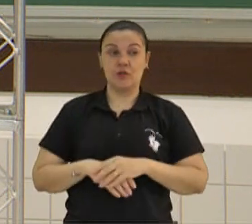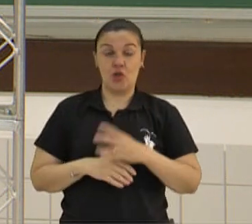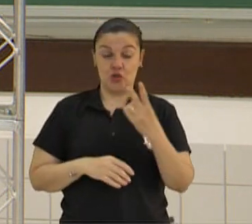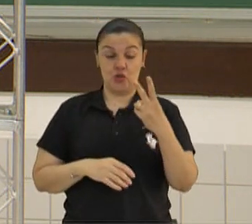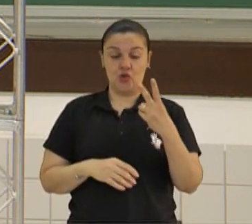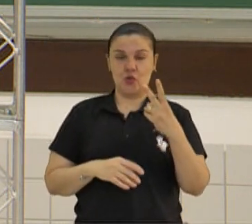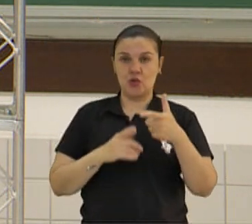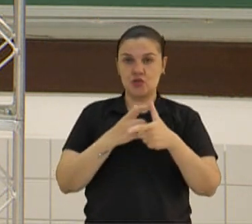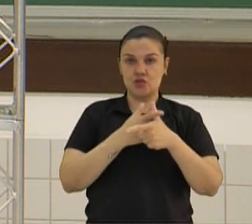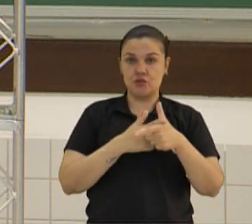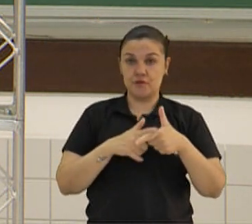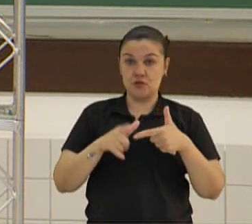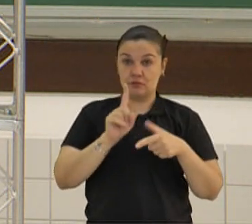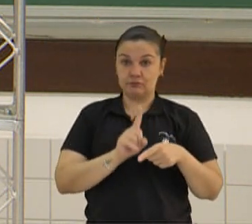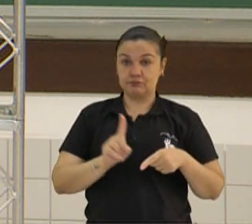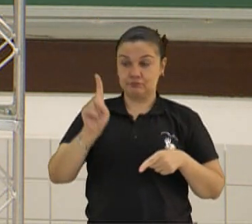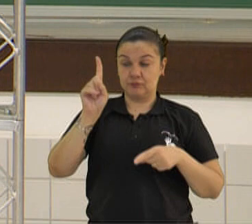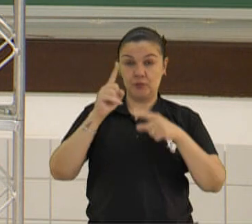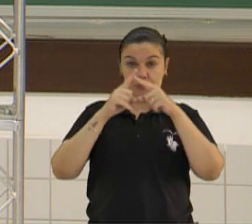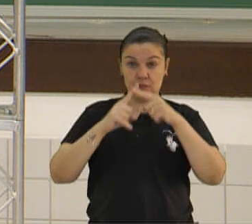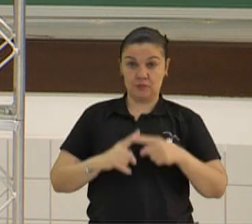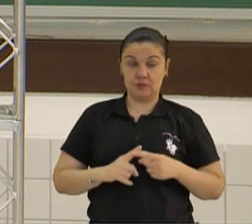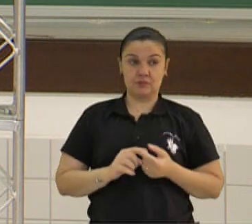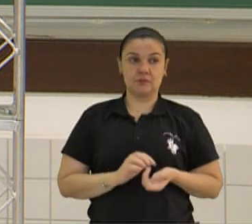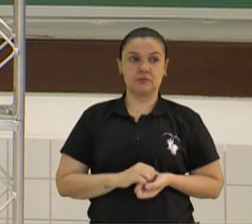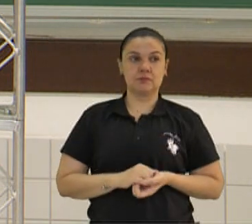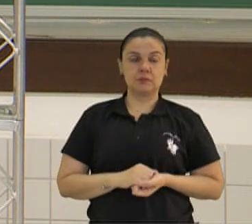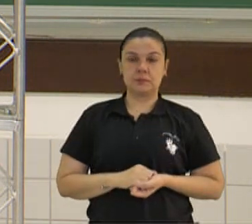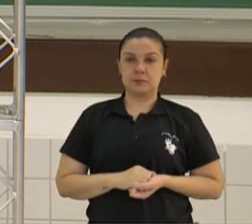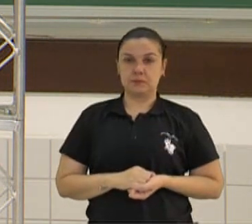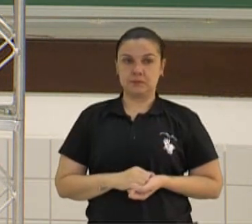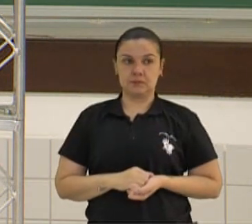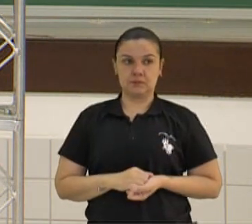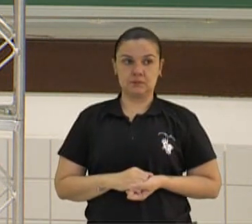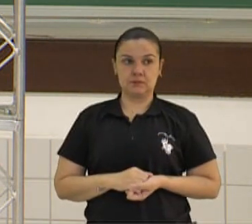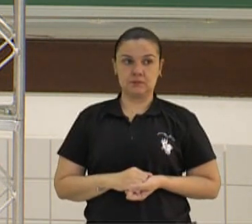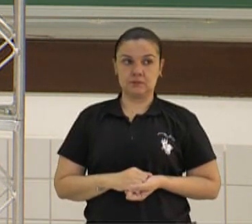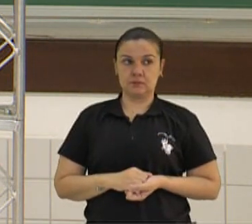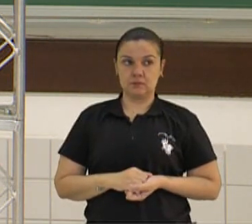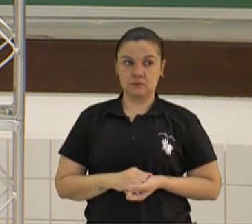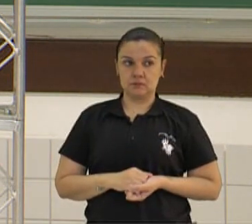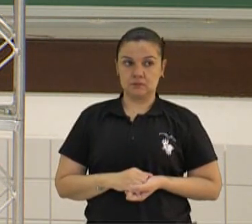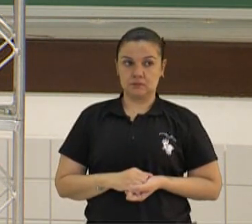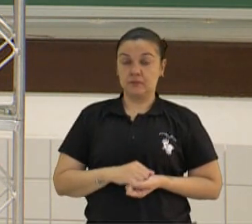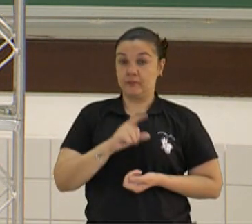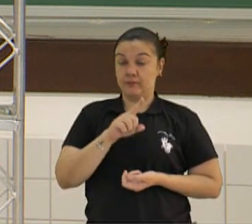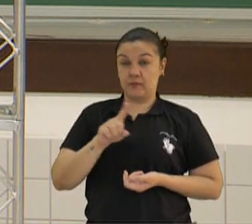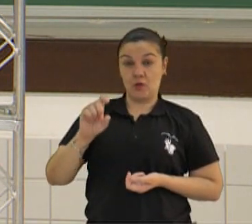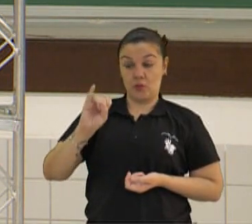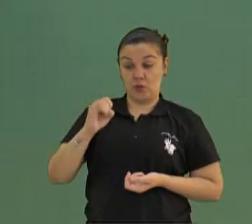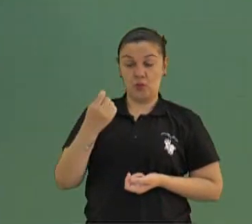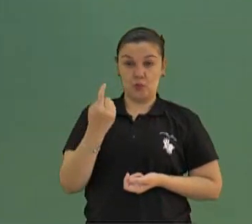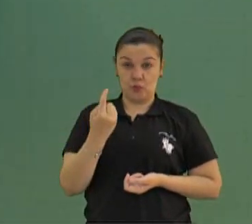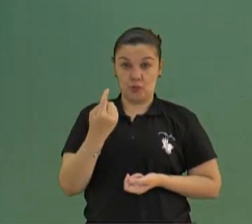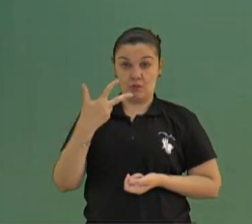está dividindo, eu passo multiplicando. Então, eu tenho que a minha corrente